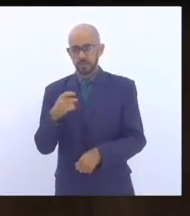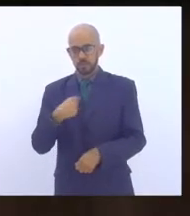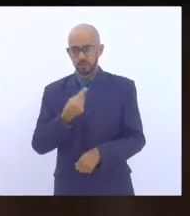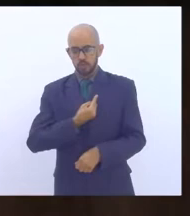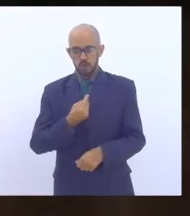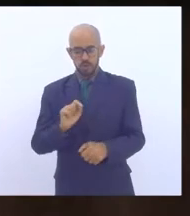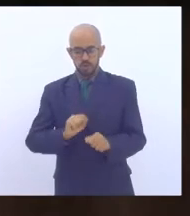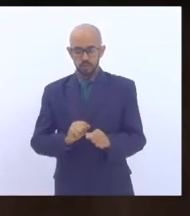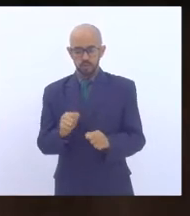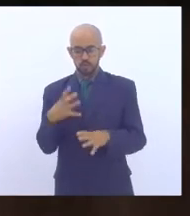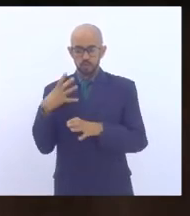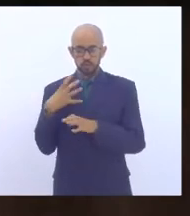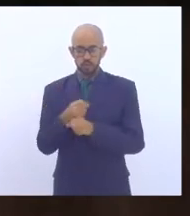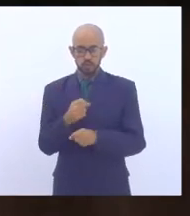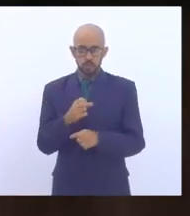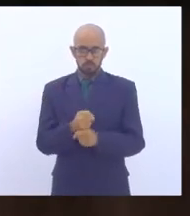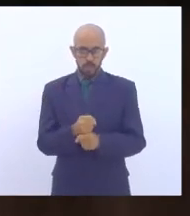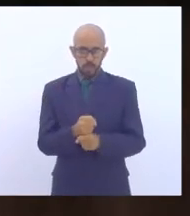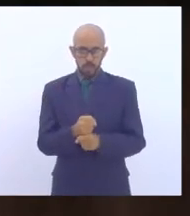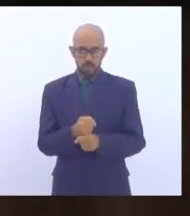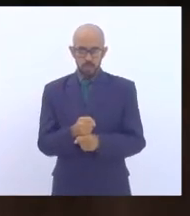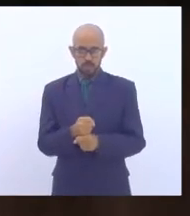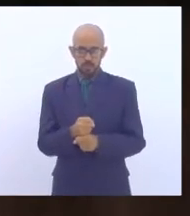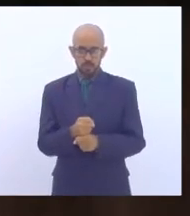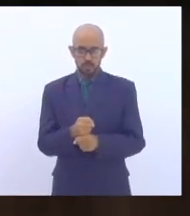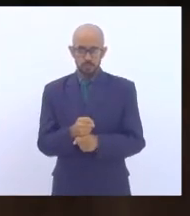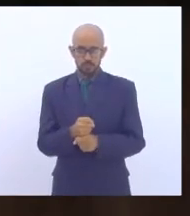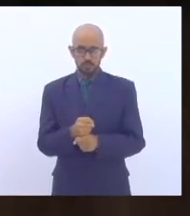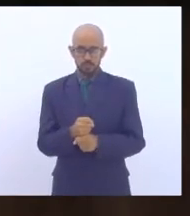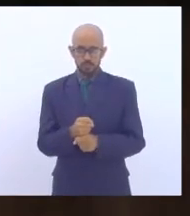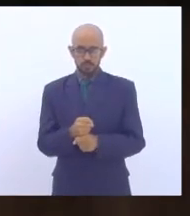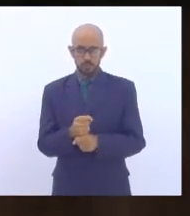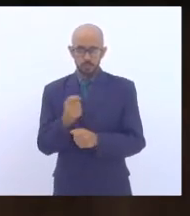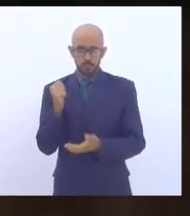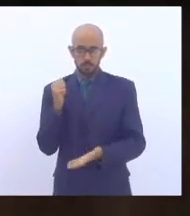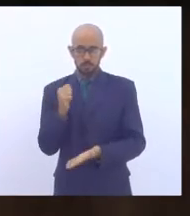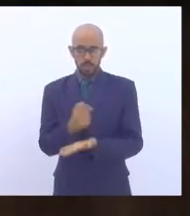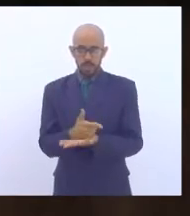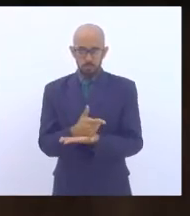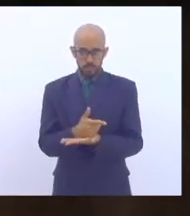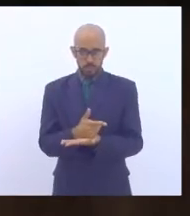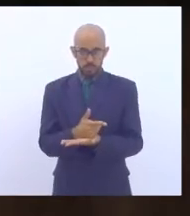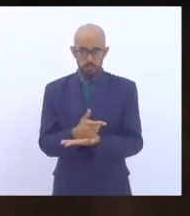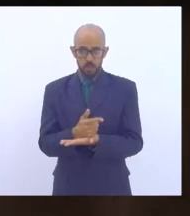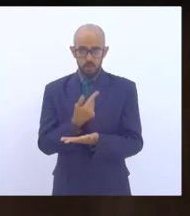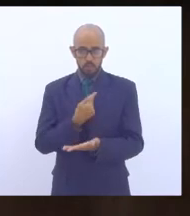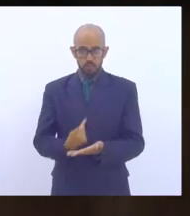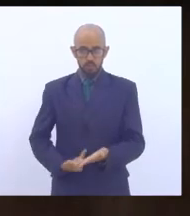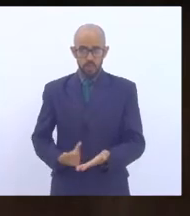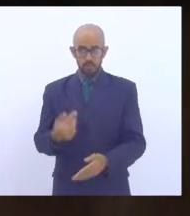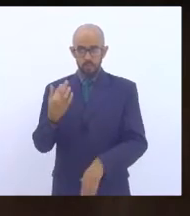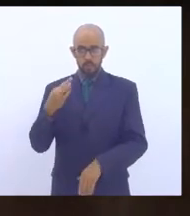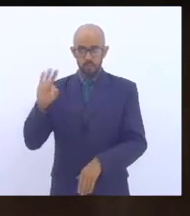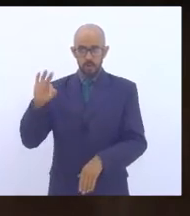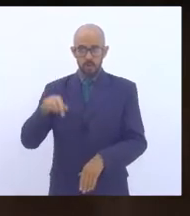mocho computar o que temos que pagar de digita a união até maio de